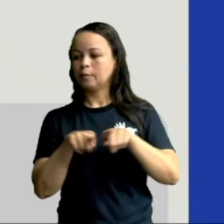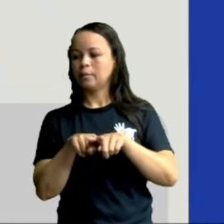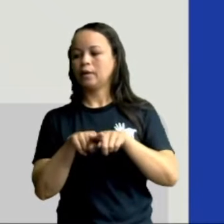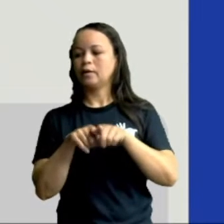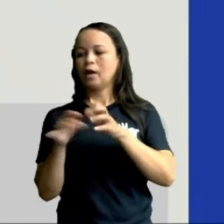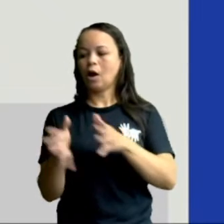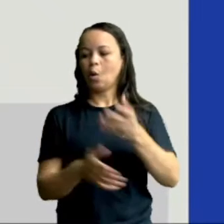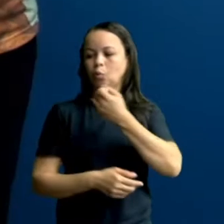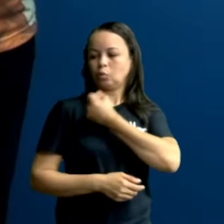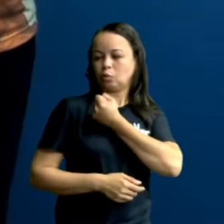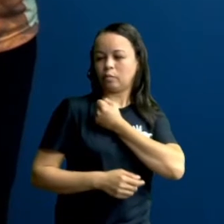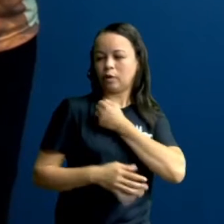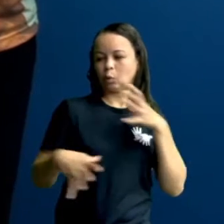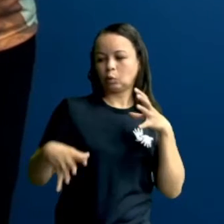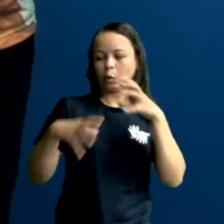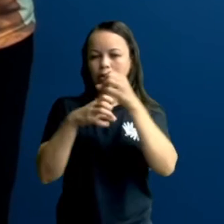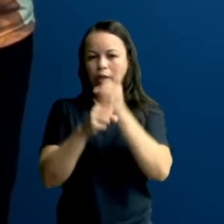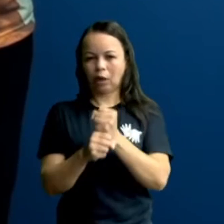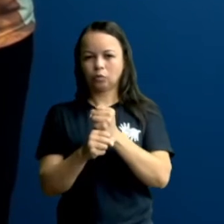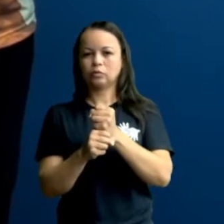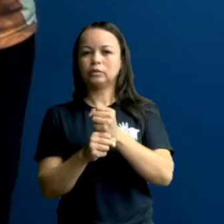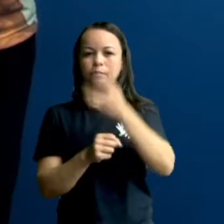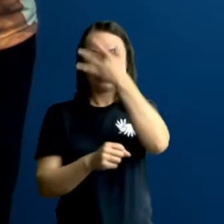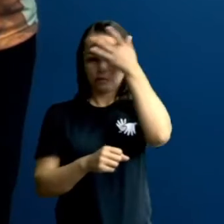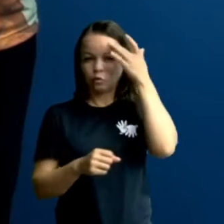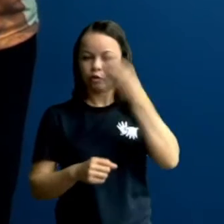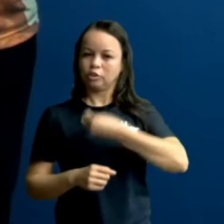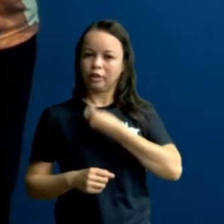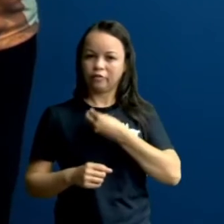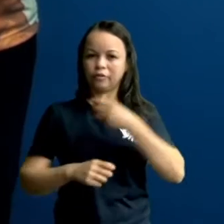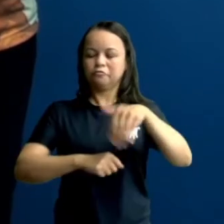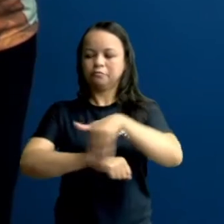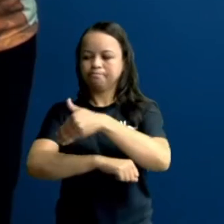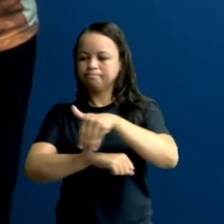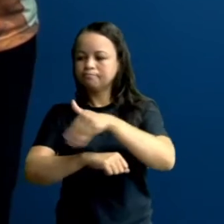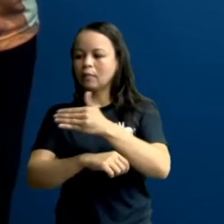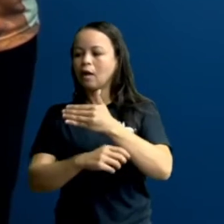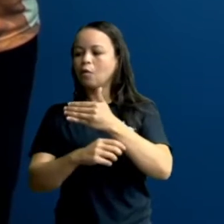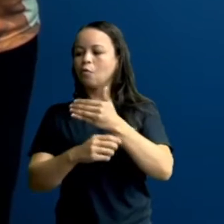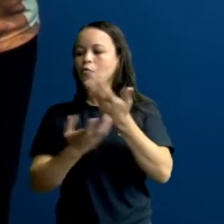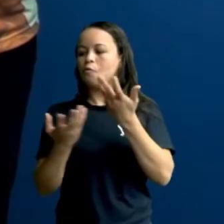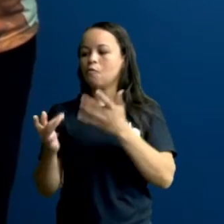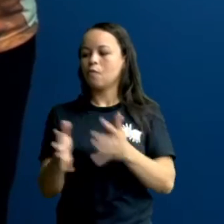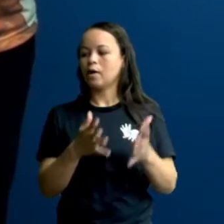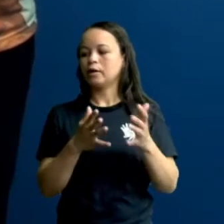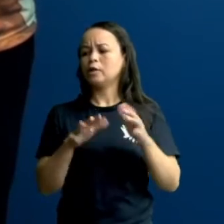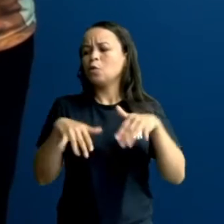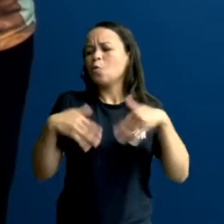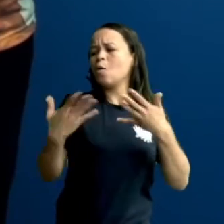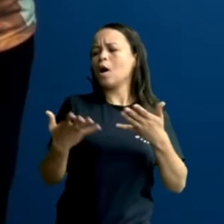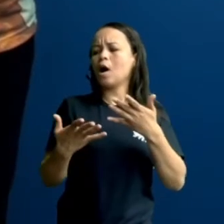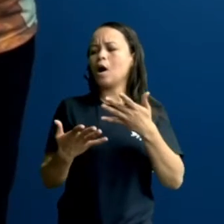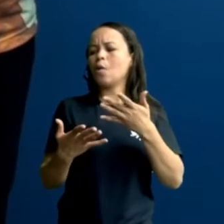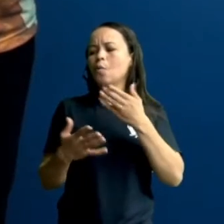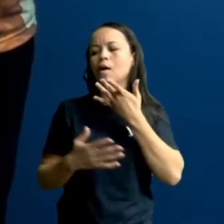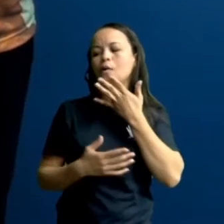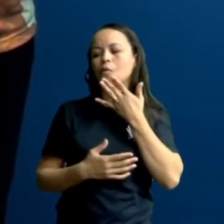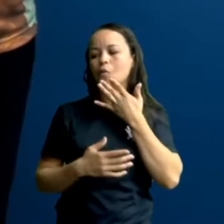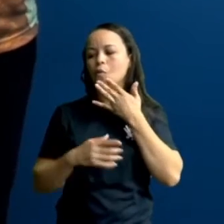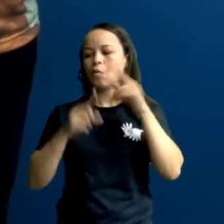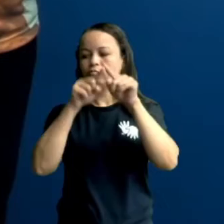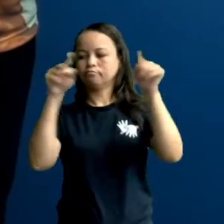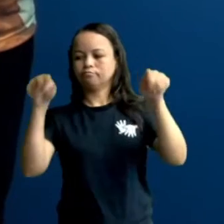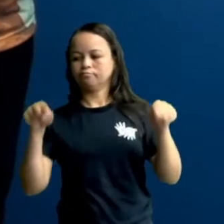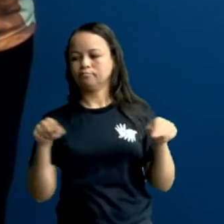não tem nenhuma imagem aí de retângulo nem nada. Calma que a gente vai compreender, porque vai fazer parte aí, eu trouxe essa representação